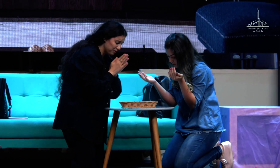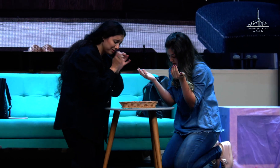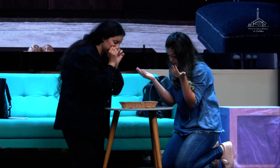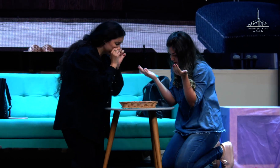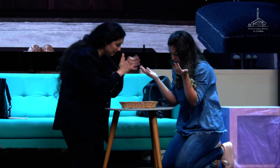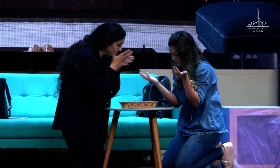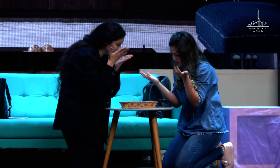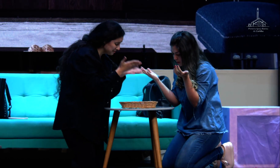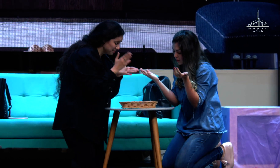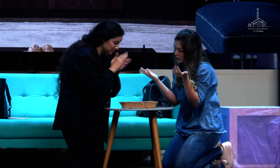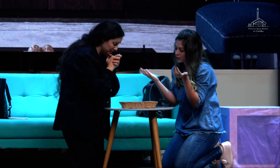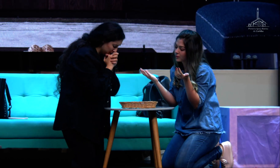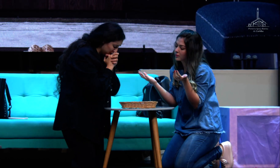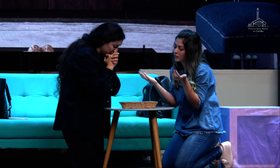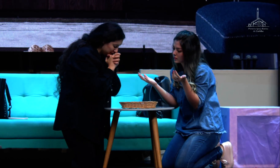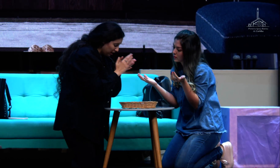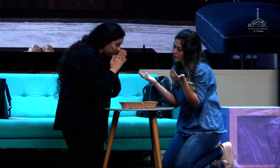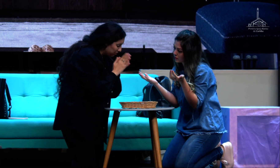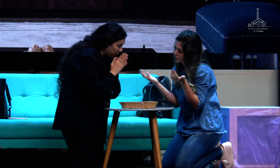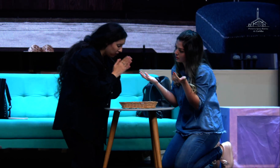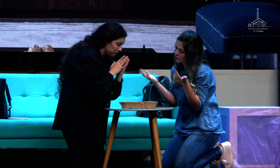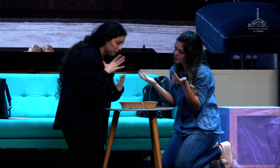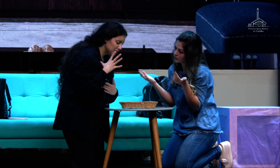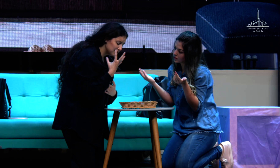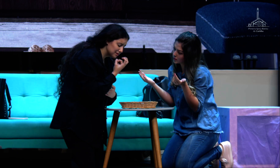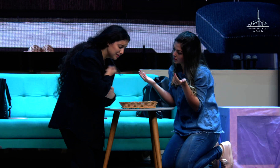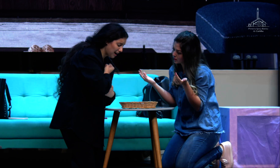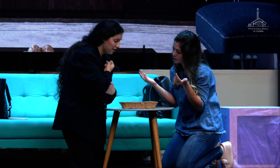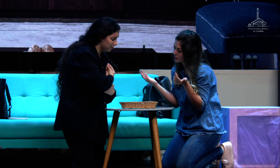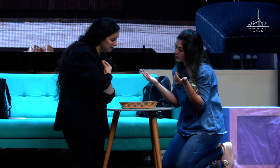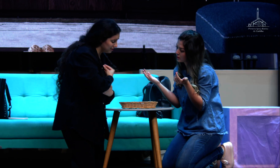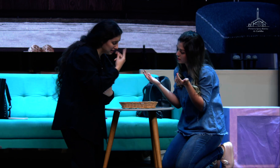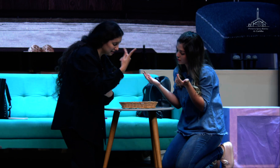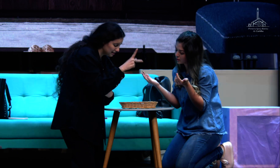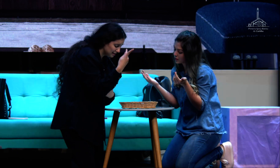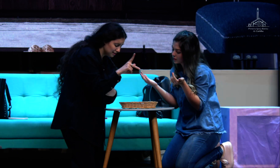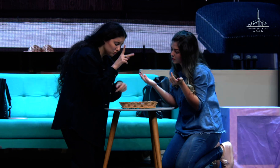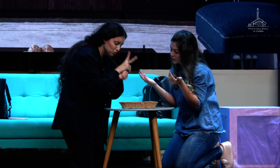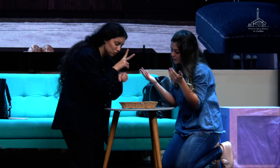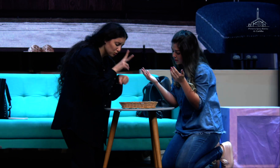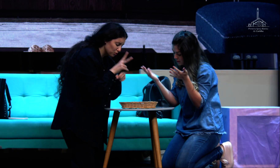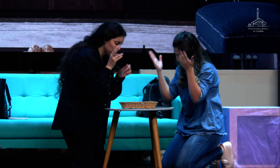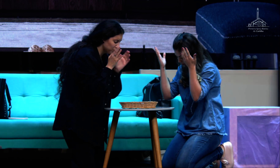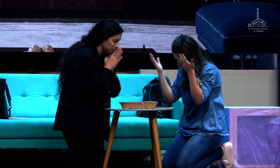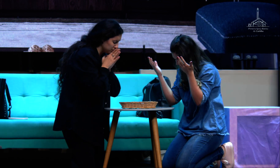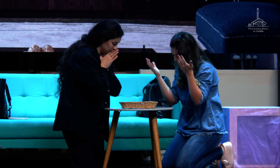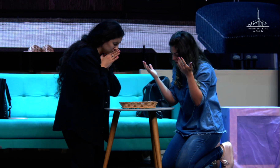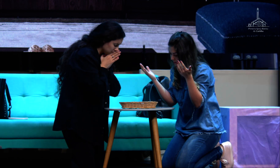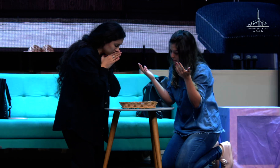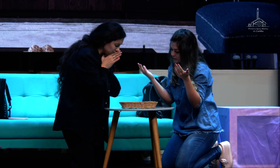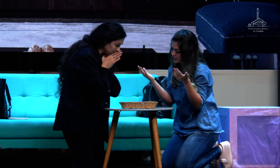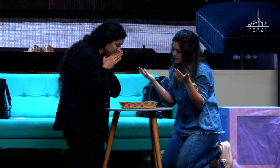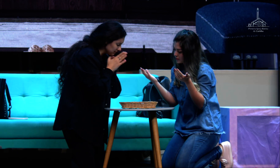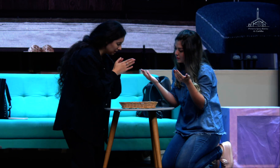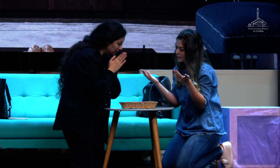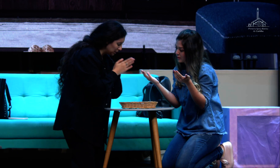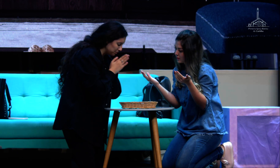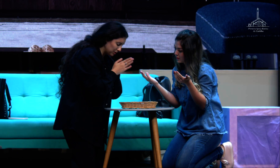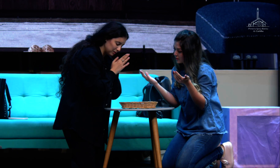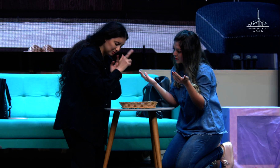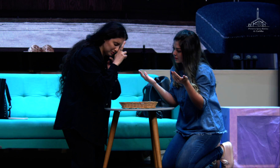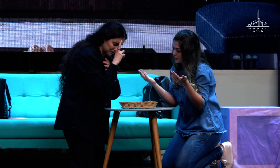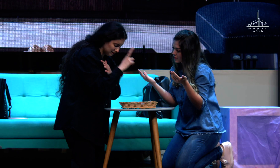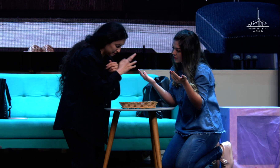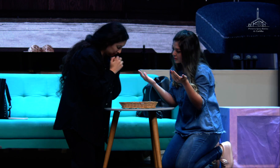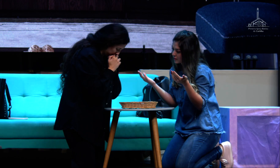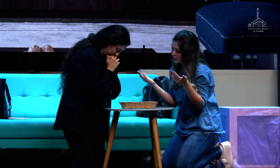Meu Senhor, eu te peço, abençoa, Pai. Abençoa, cuida, Senhor, da vida dele, Senhor.